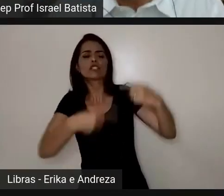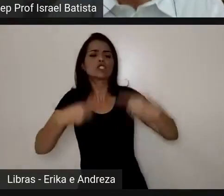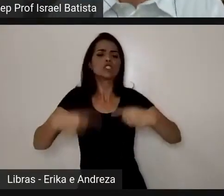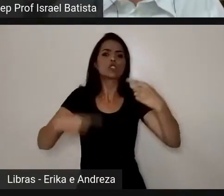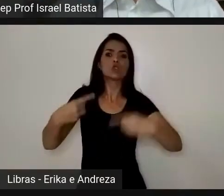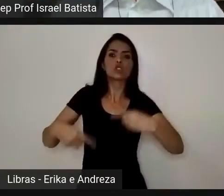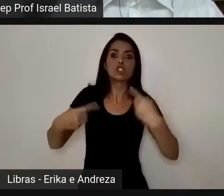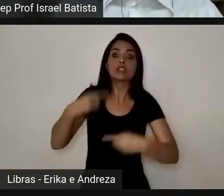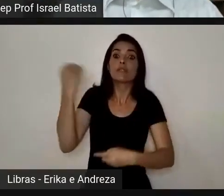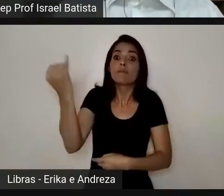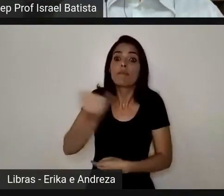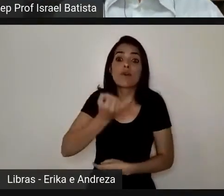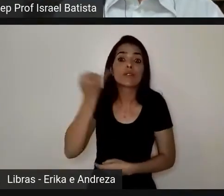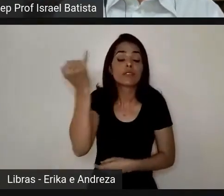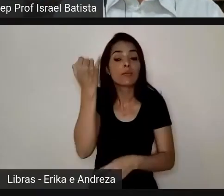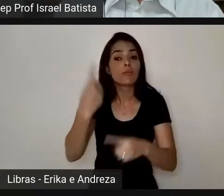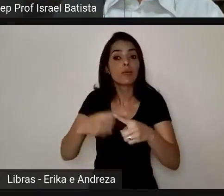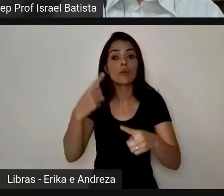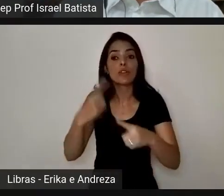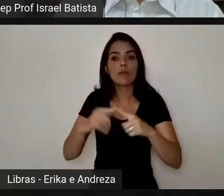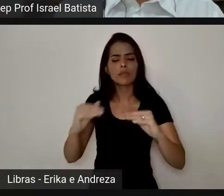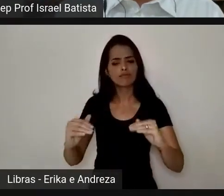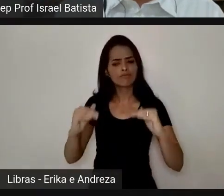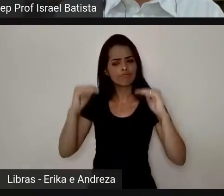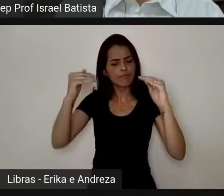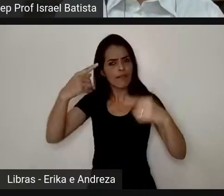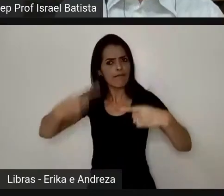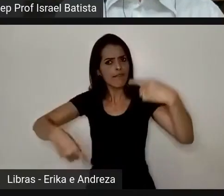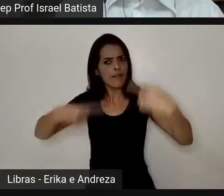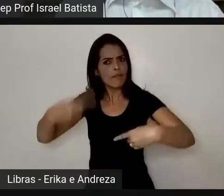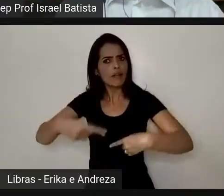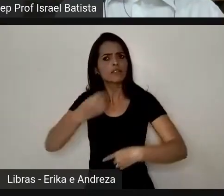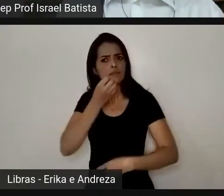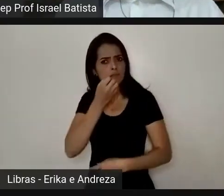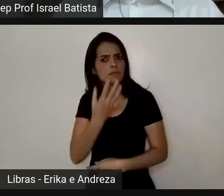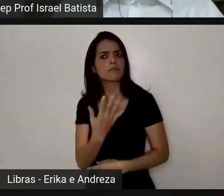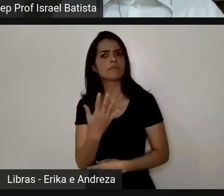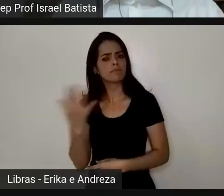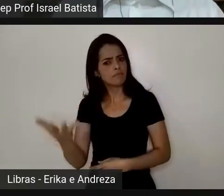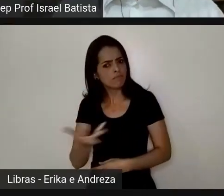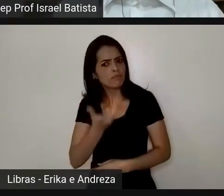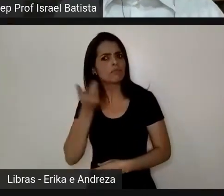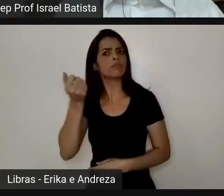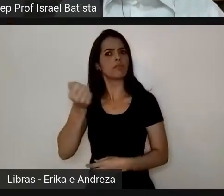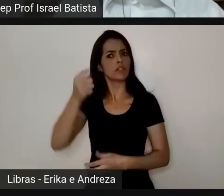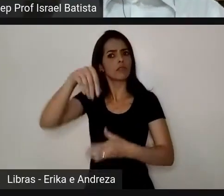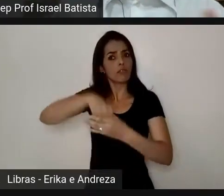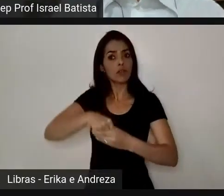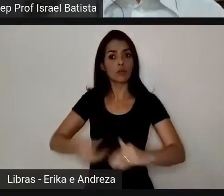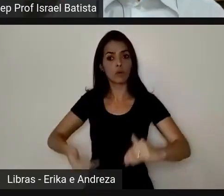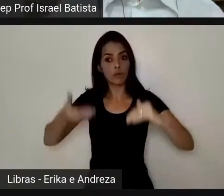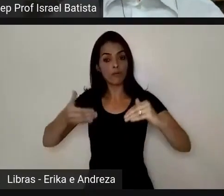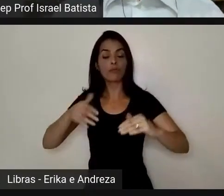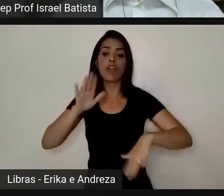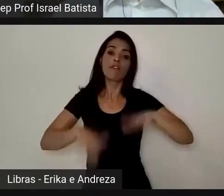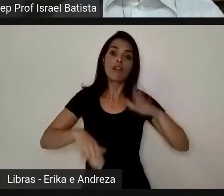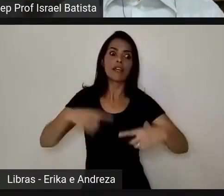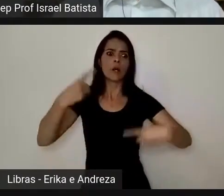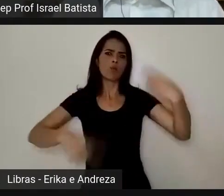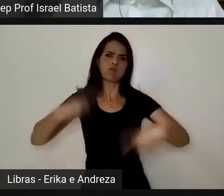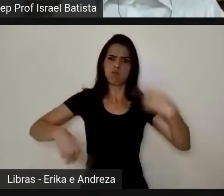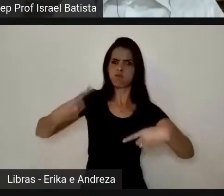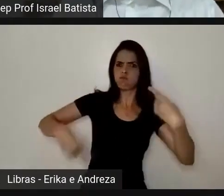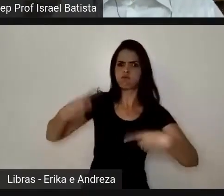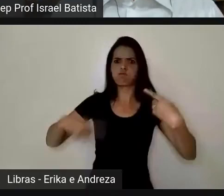o nível dos debates que acontecem no Congresso Nacional. E muitas vezes os debates são mais acalorados, como